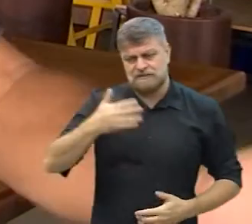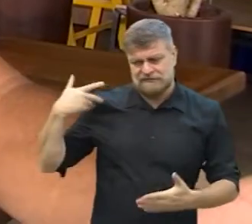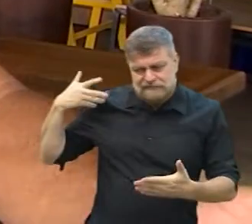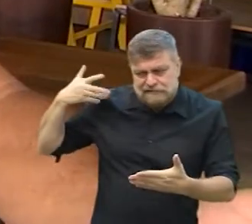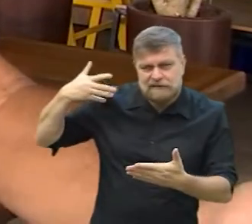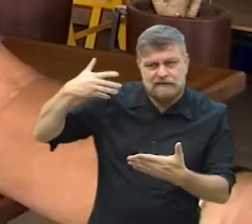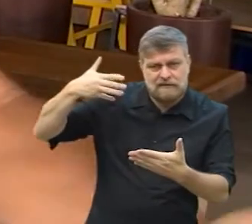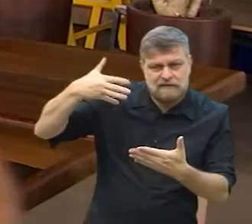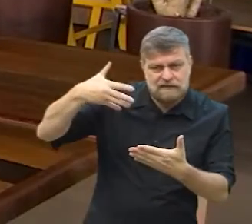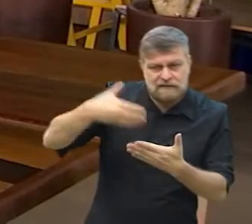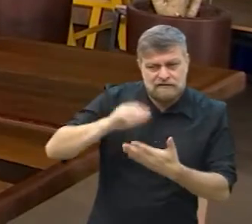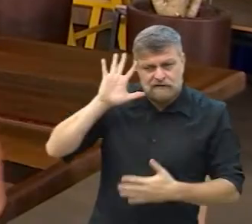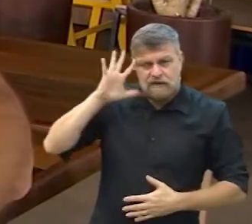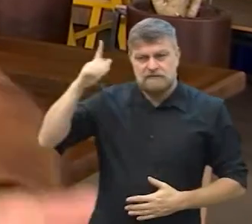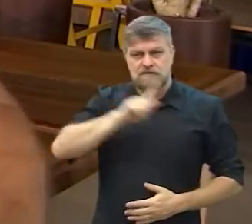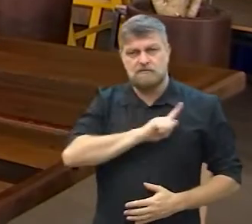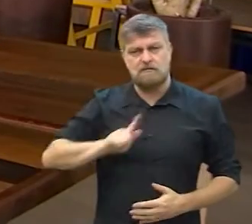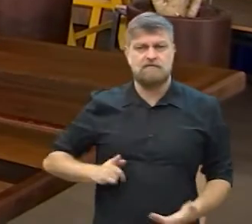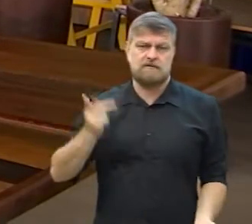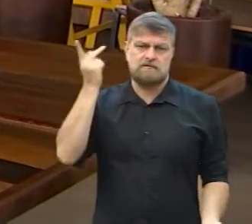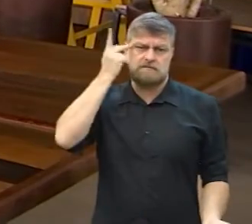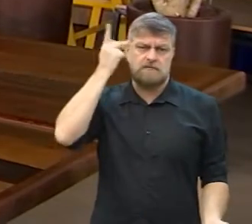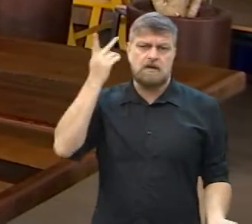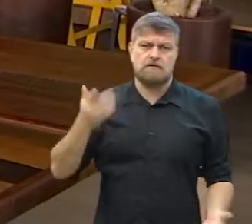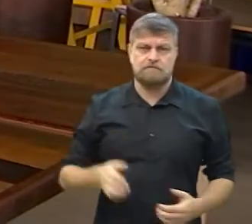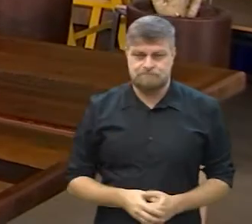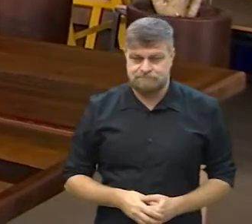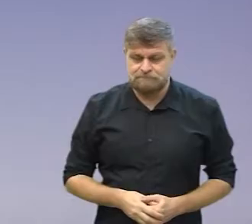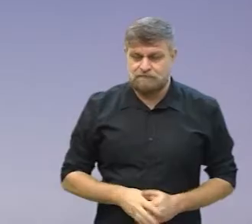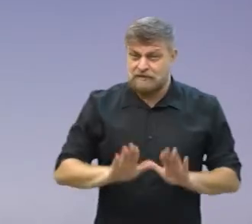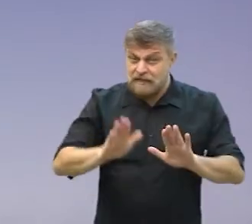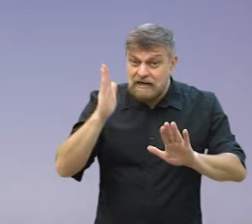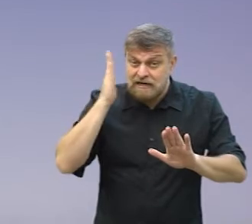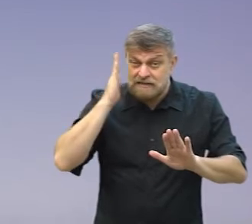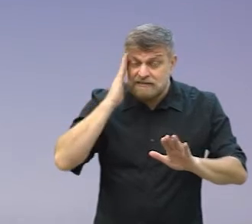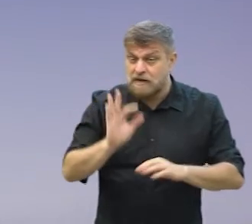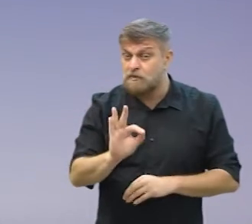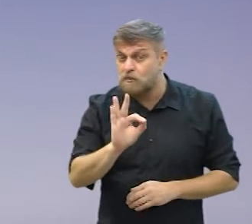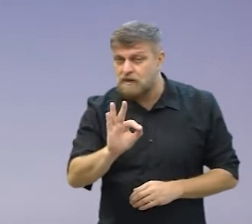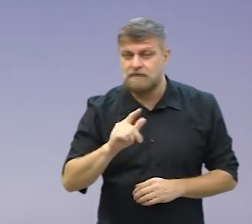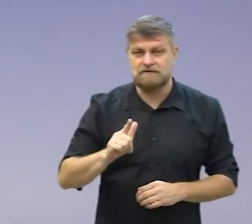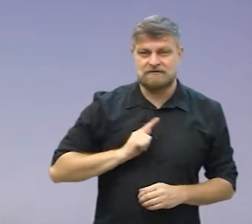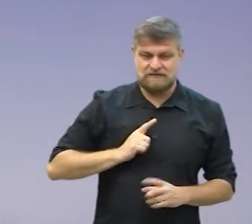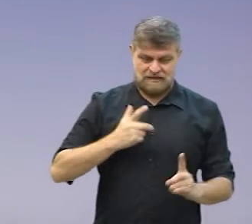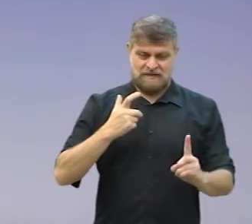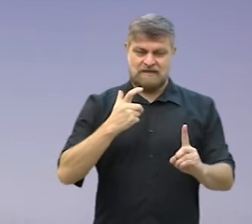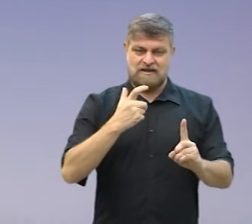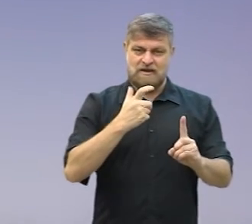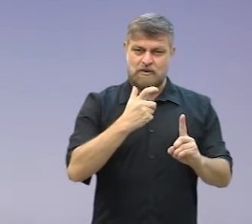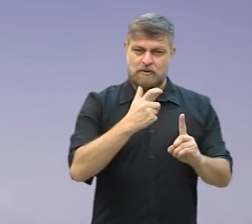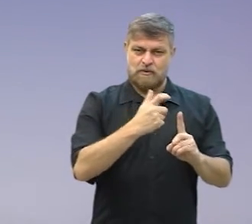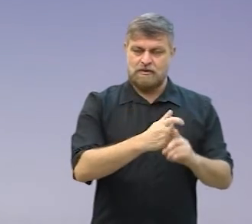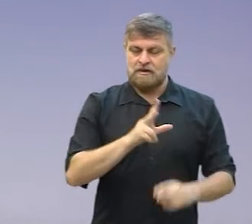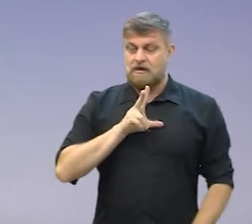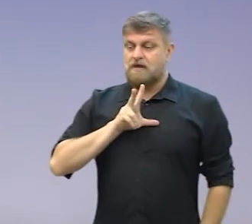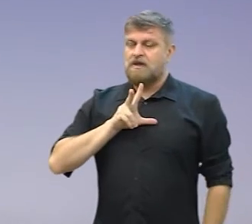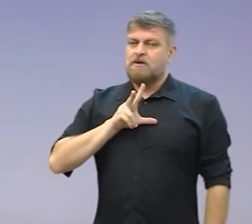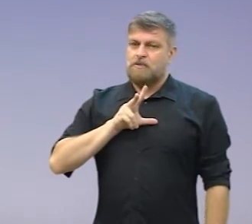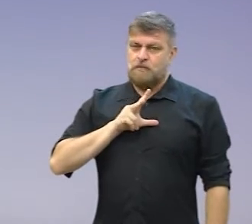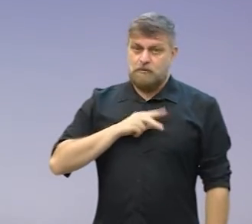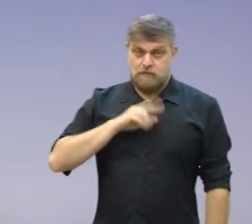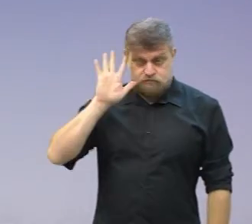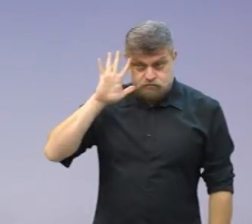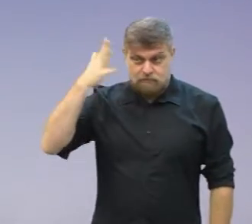tem sido ao longo dessas decisões aí que o governo do estado vem tomando. Uma coisa é certa, a chegada da vacina deve